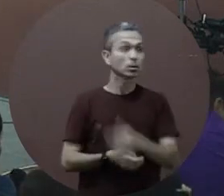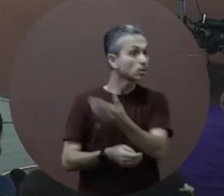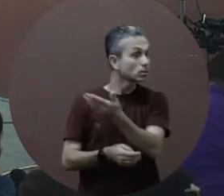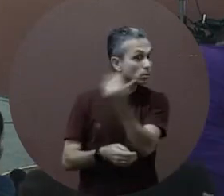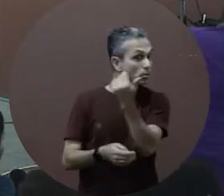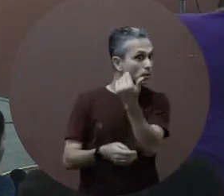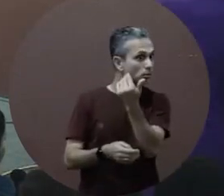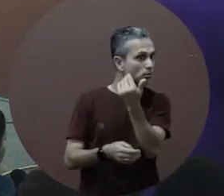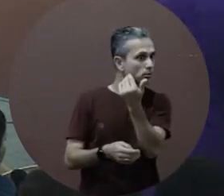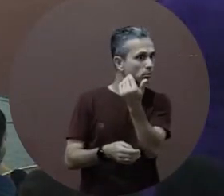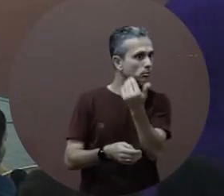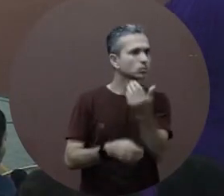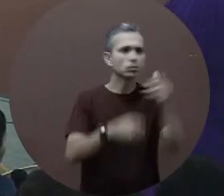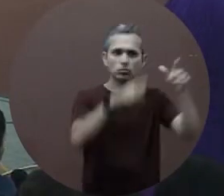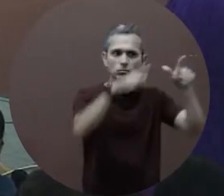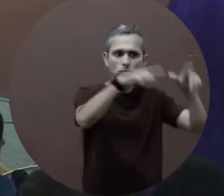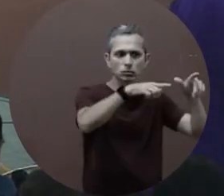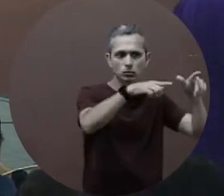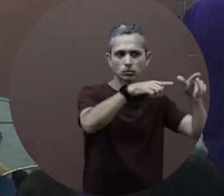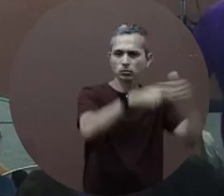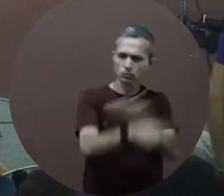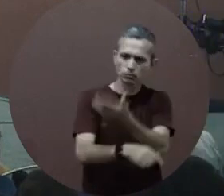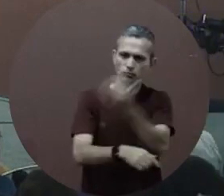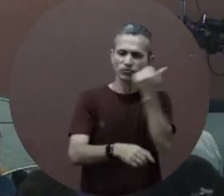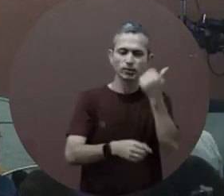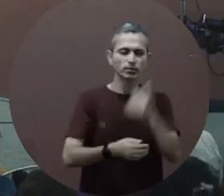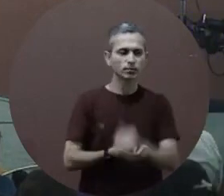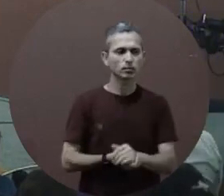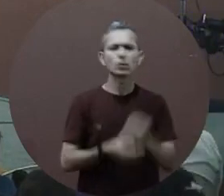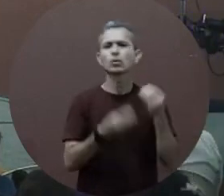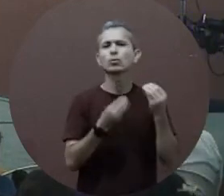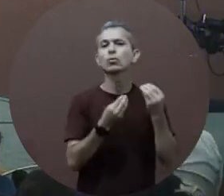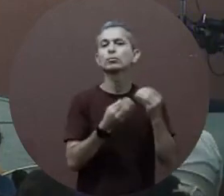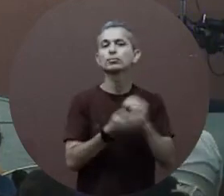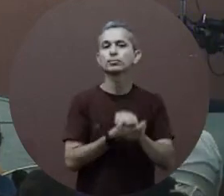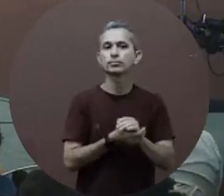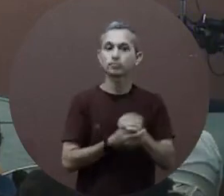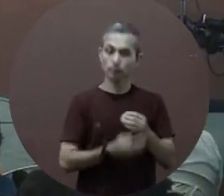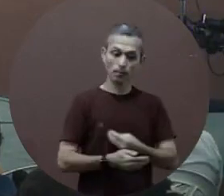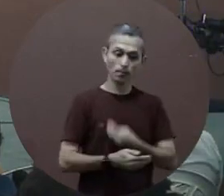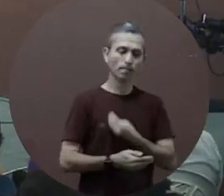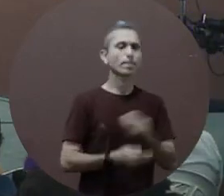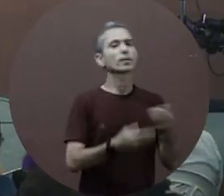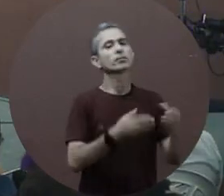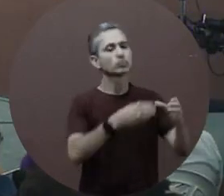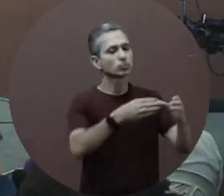né? Ocupe esse espaço. Como? Convivendo em comunidade.